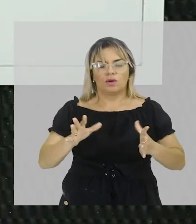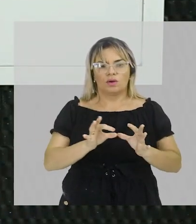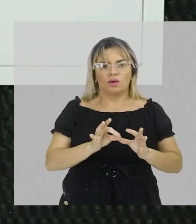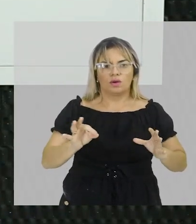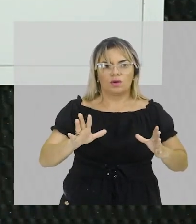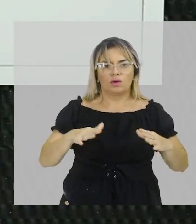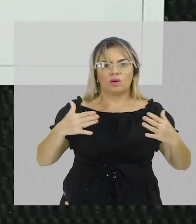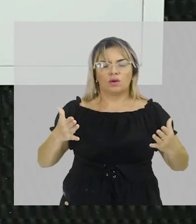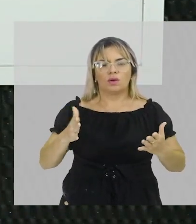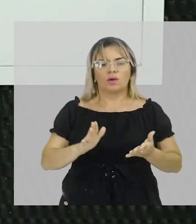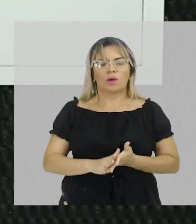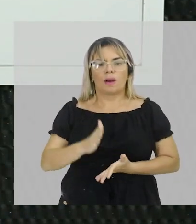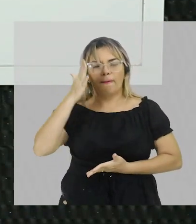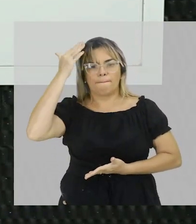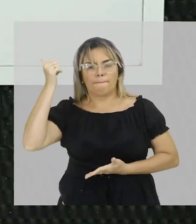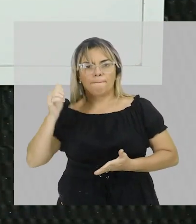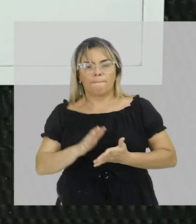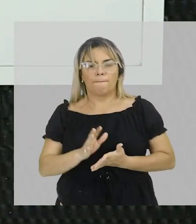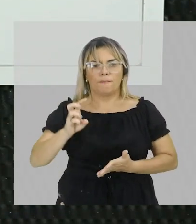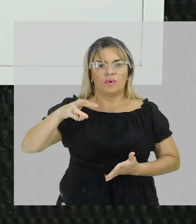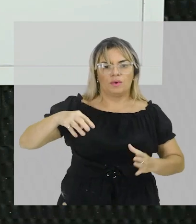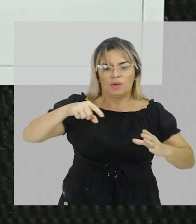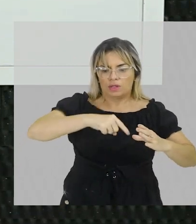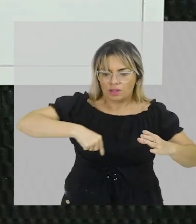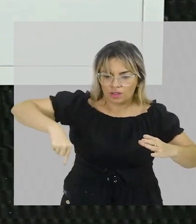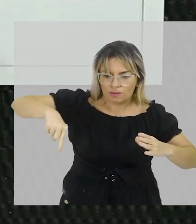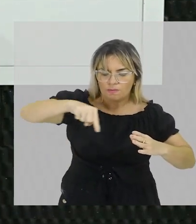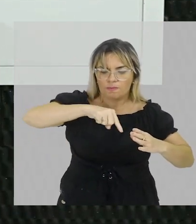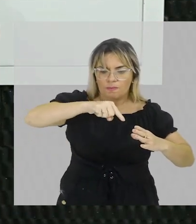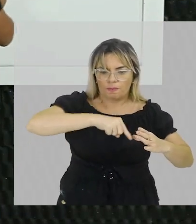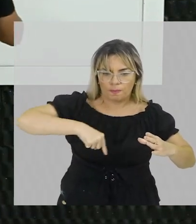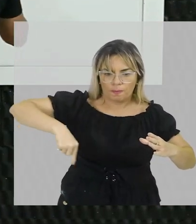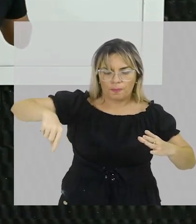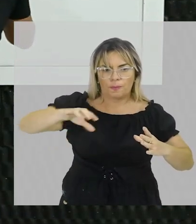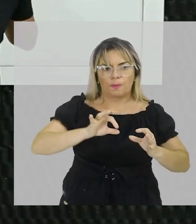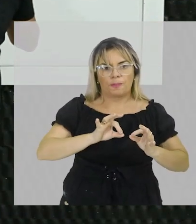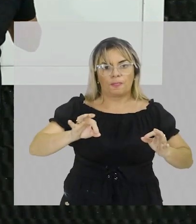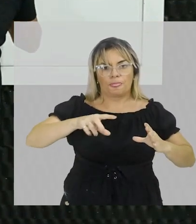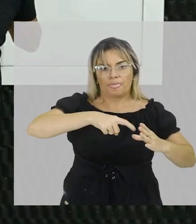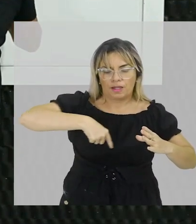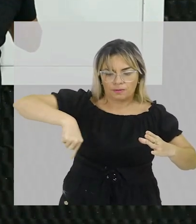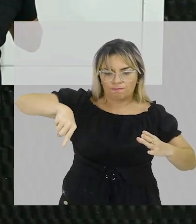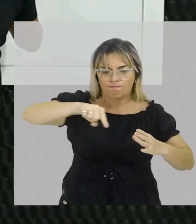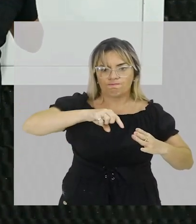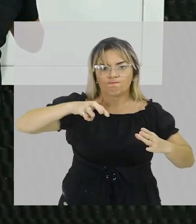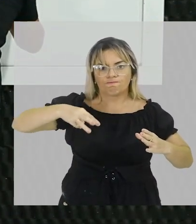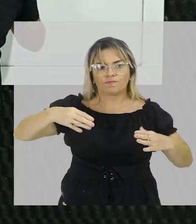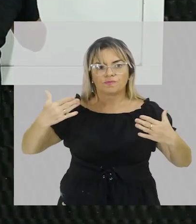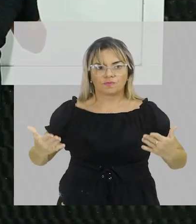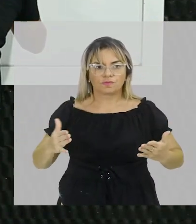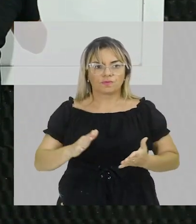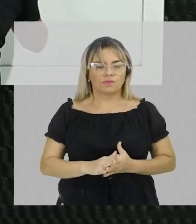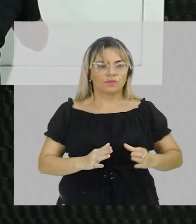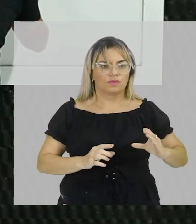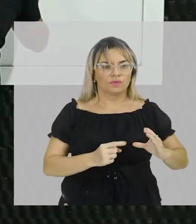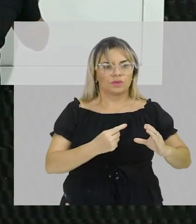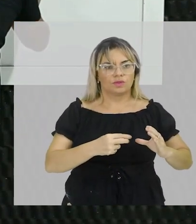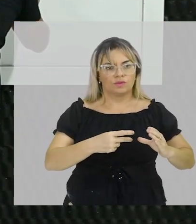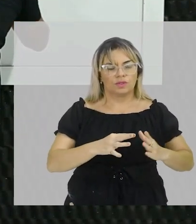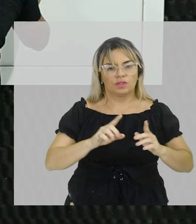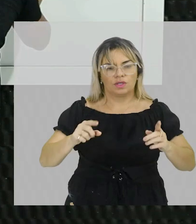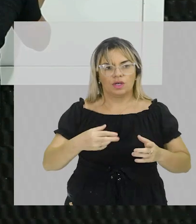para saber quantos metros tem essa volta. Beleza, o comprimento da circunferência é